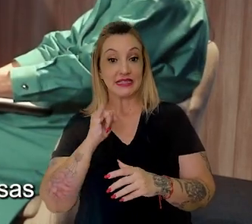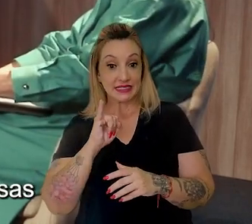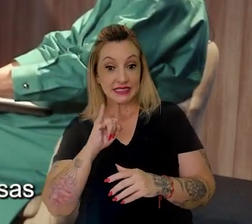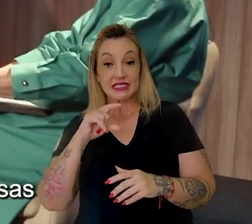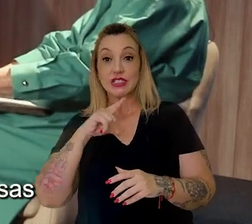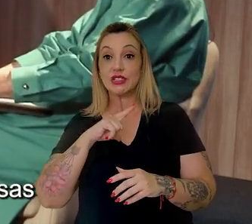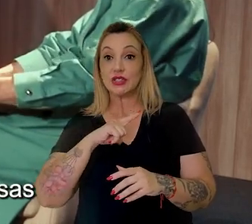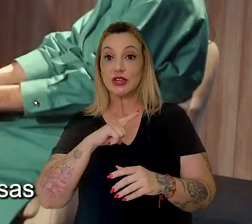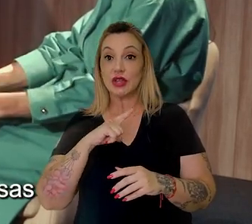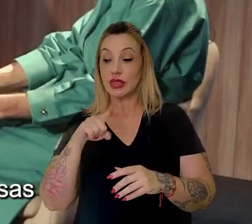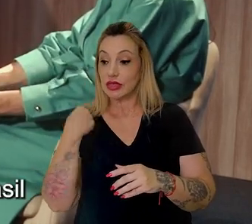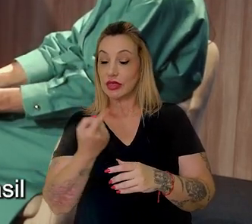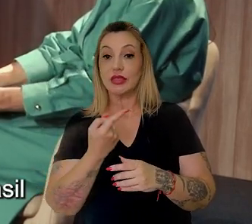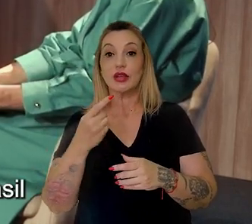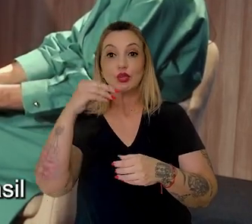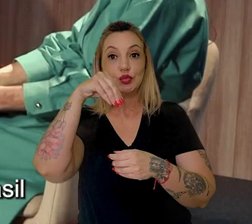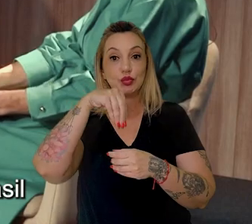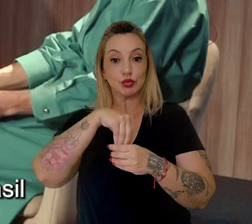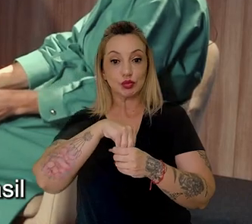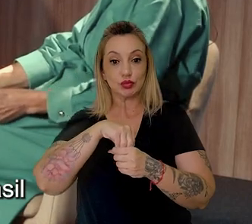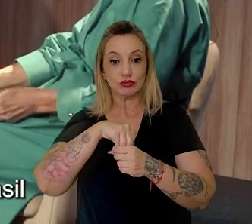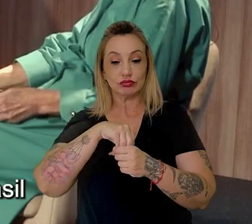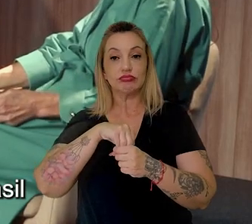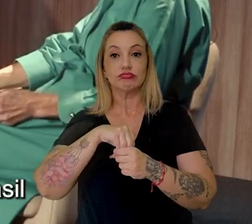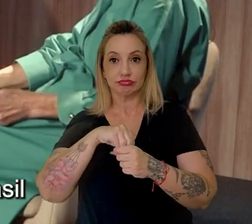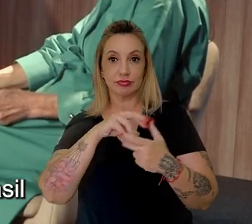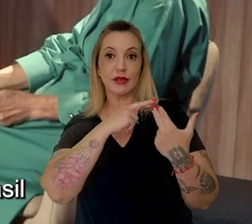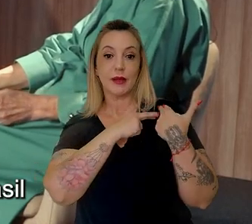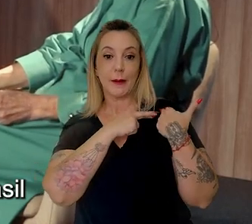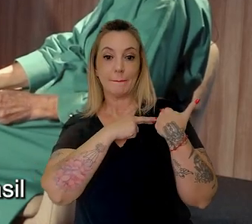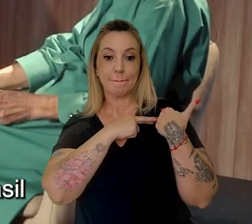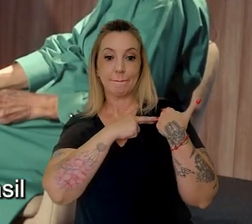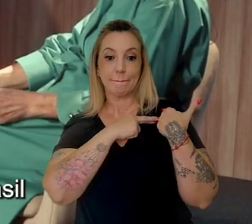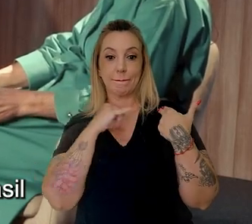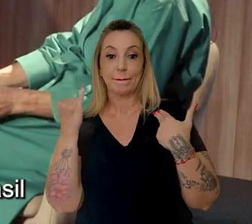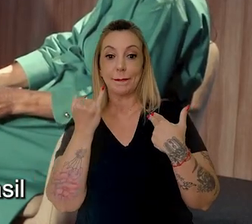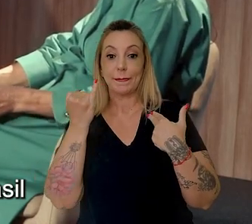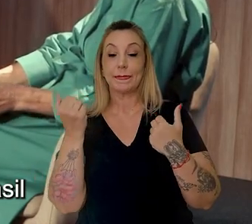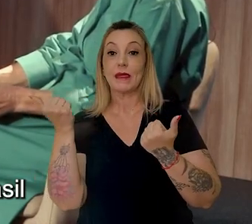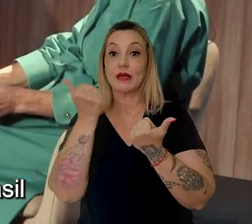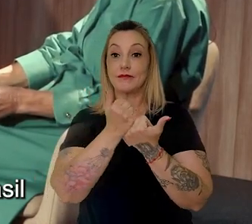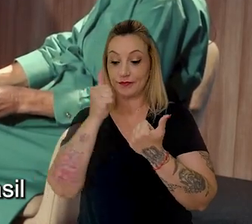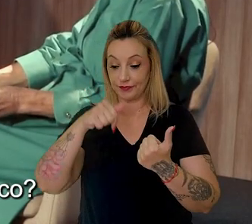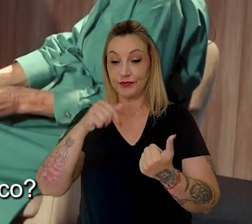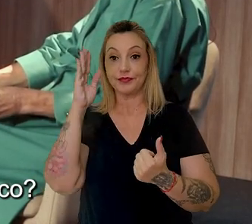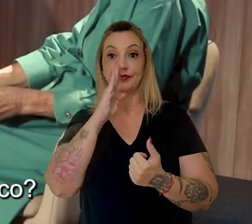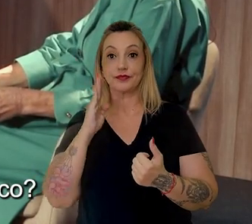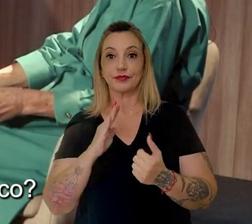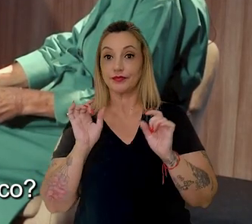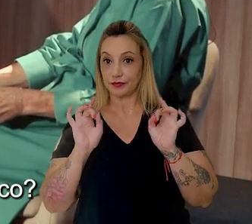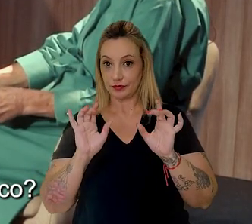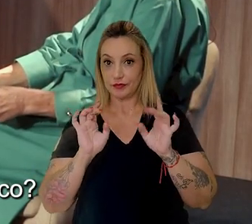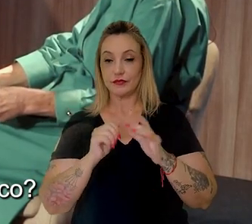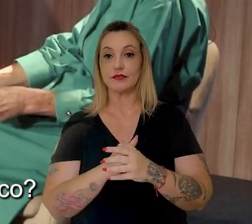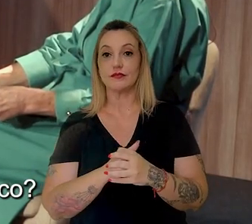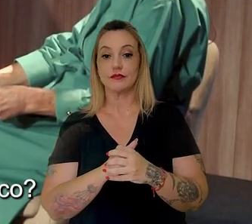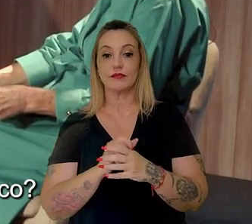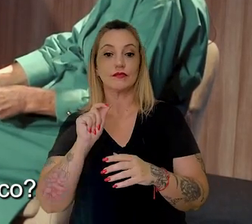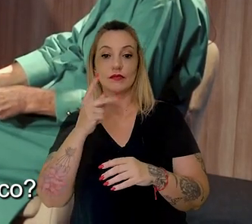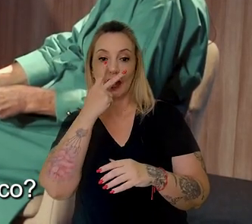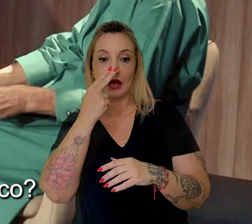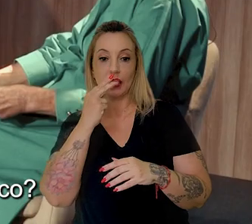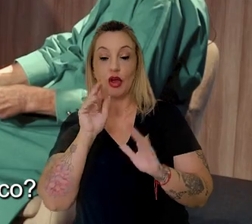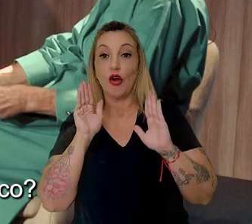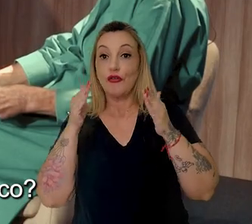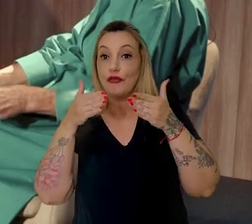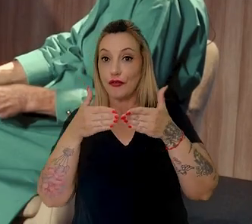tivéssemos dentro das nossas e atribuições aqui esse fator do que apoiar aqui no Brasil especificamente o que que você acha que